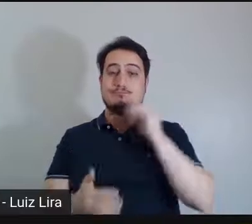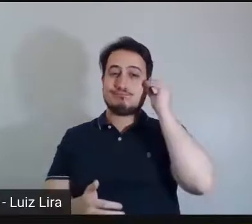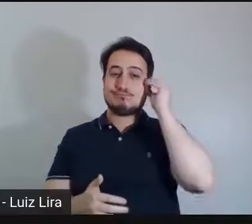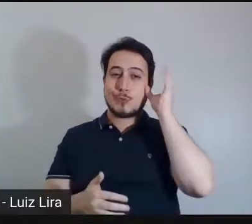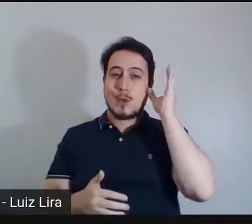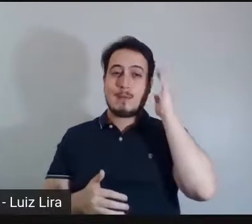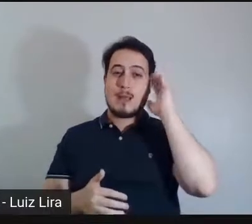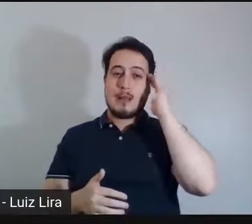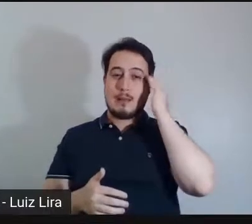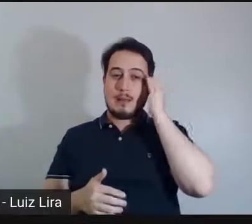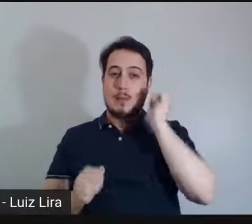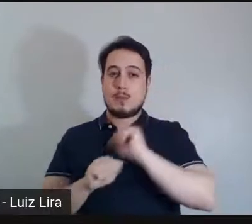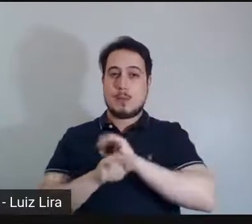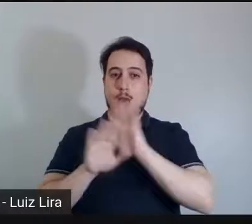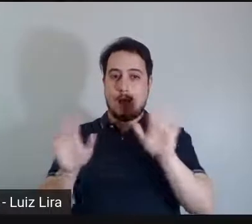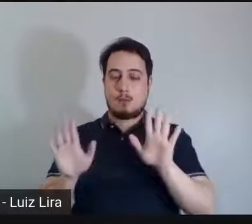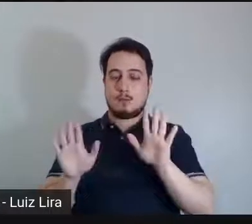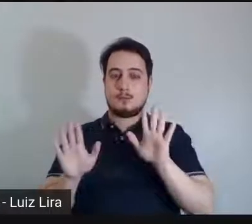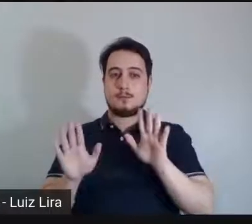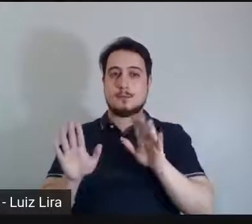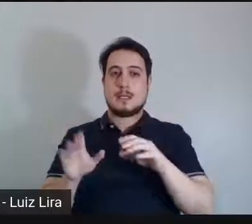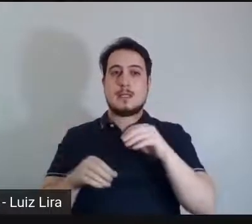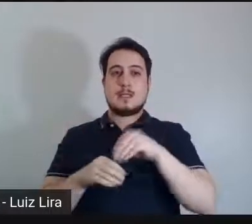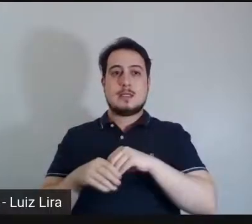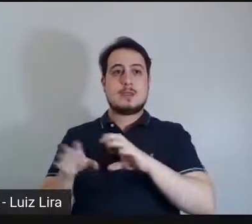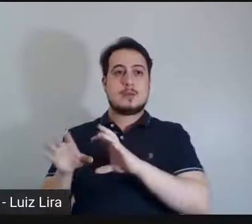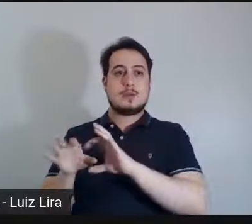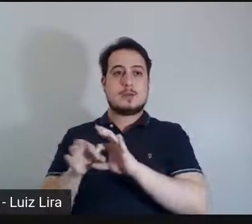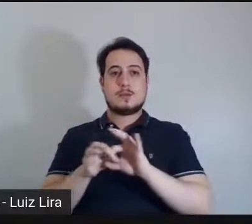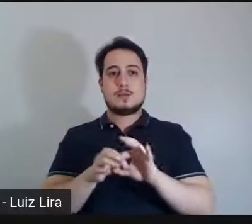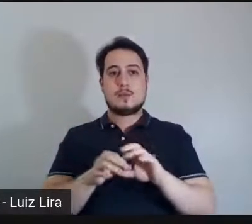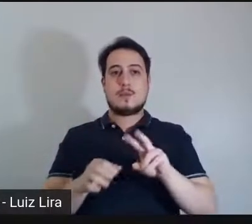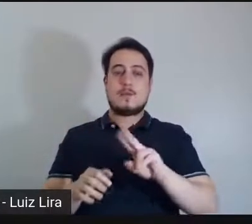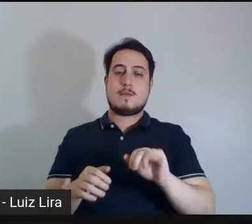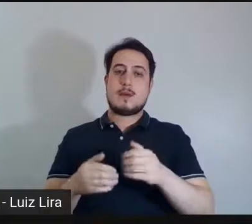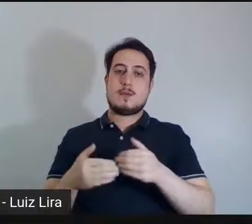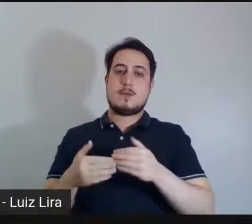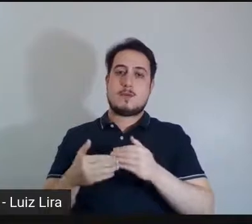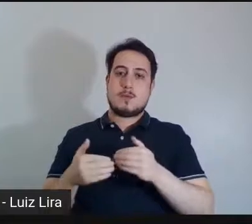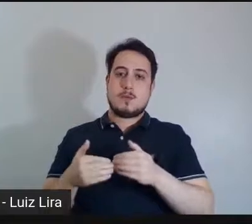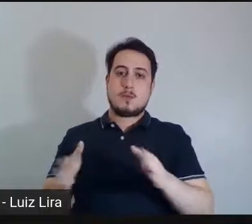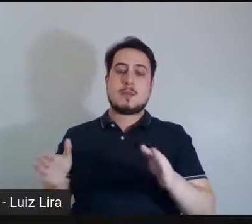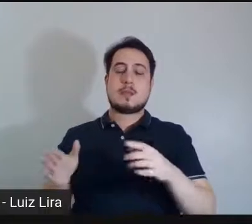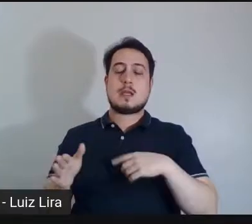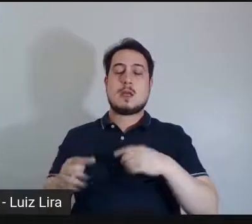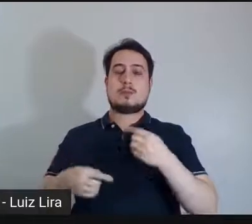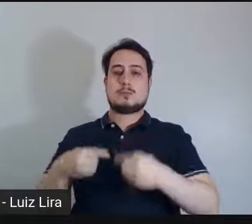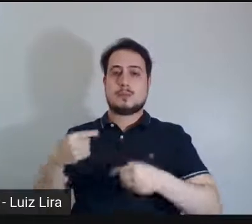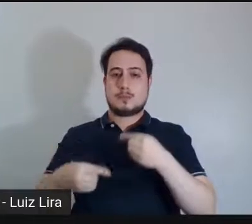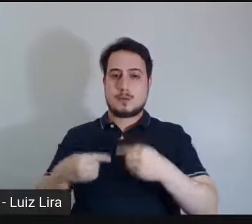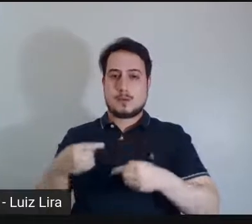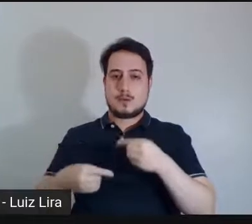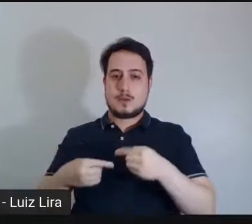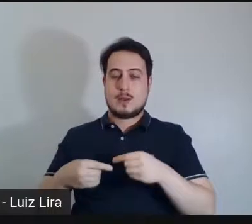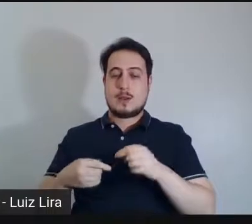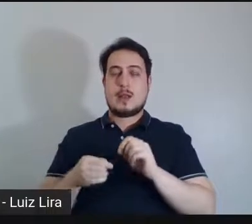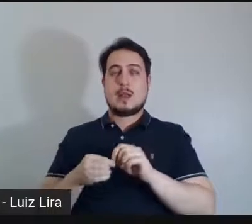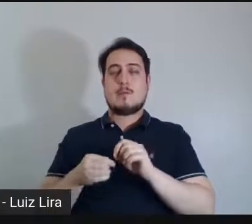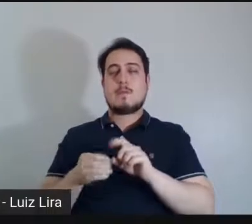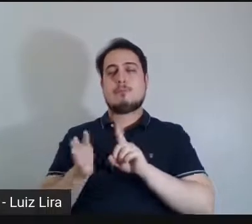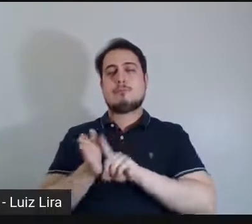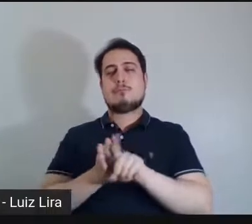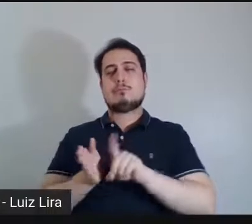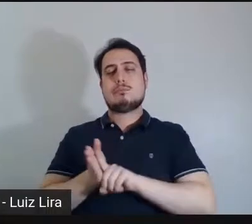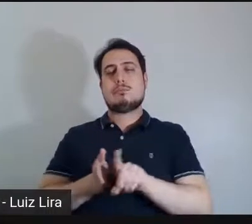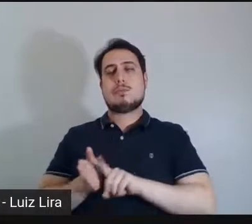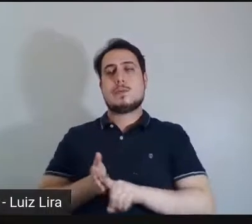né? E nesse contexto, a gente vai iniciar aqui nosso debate propriamente dito. Eu fiz algumas indagações aqui para